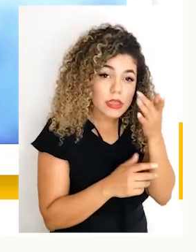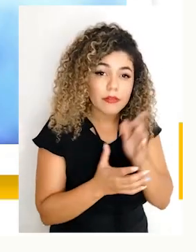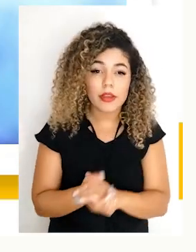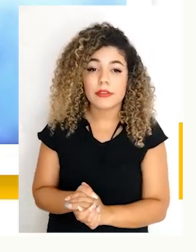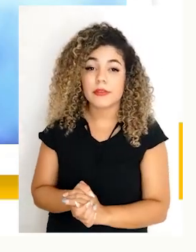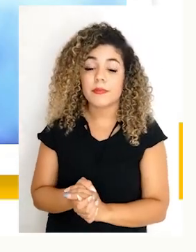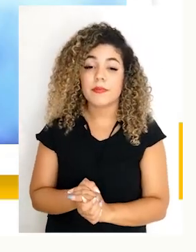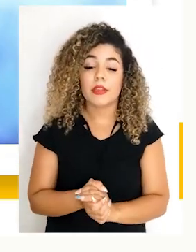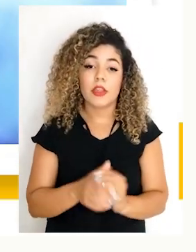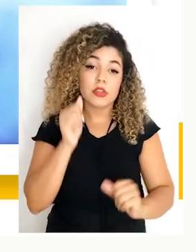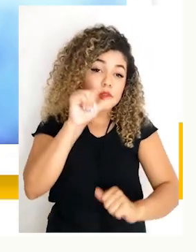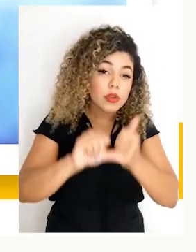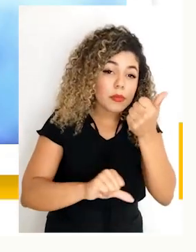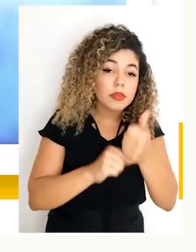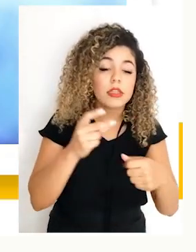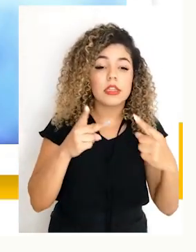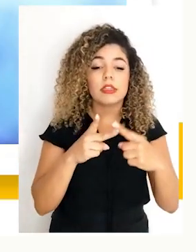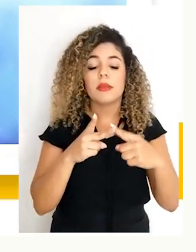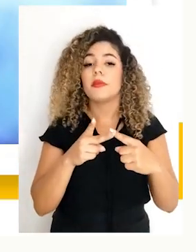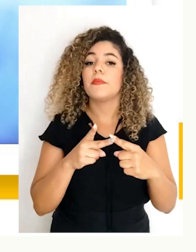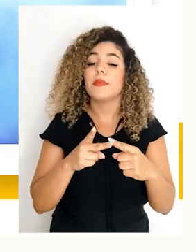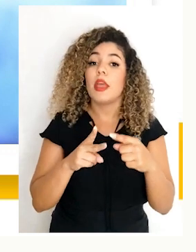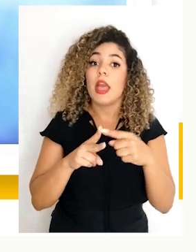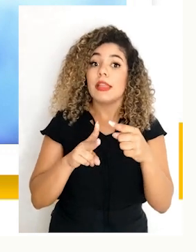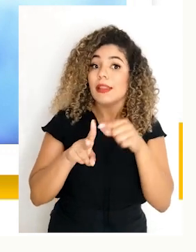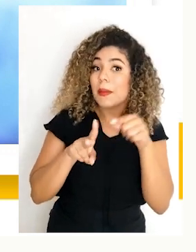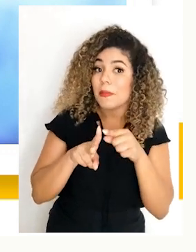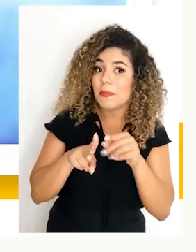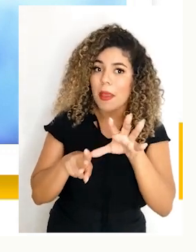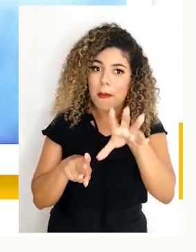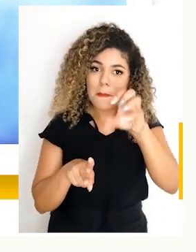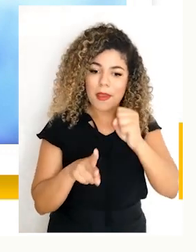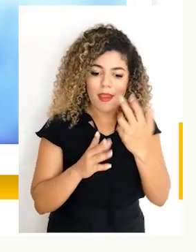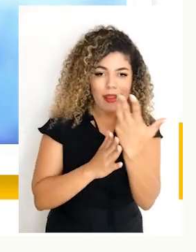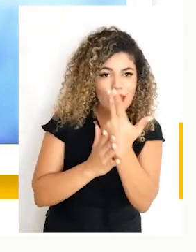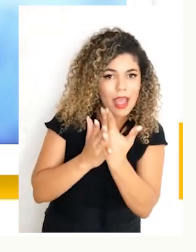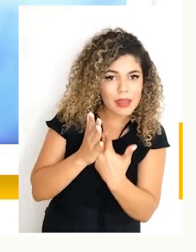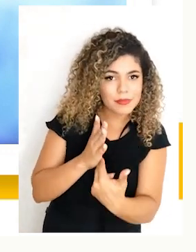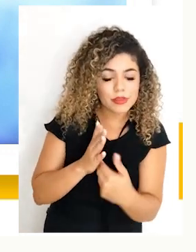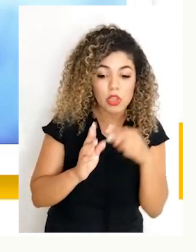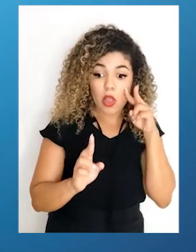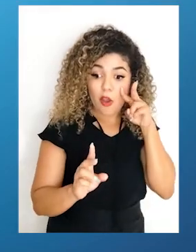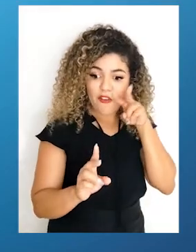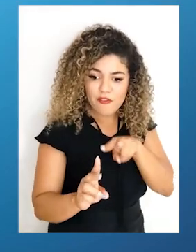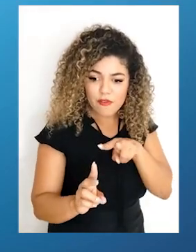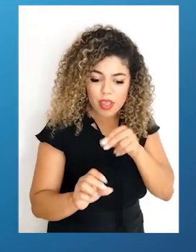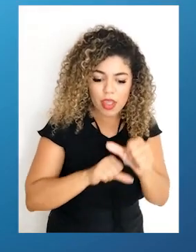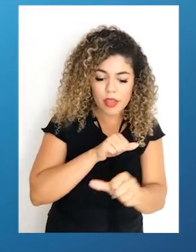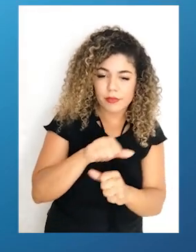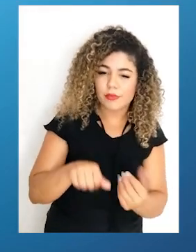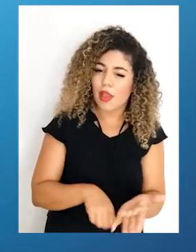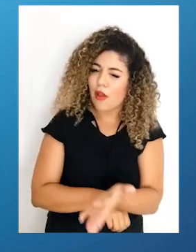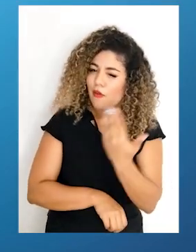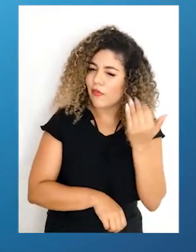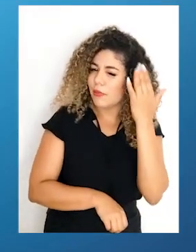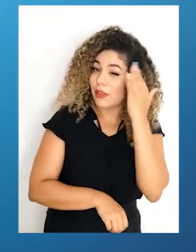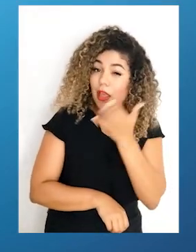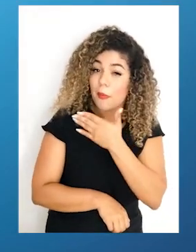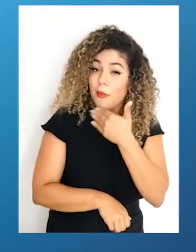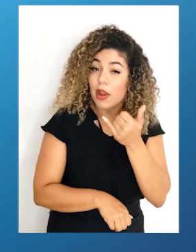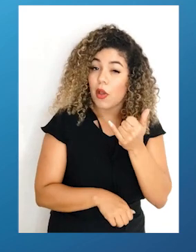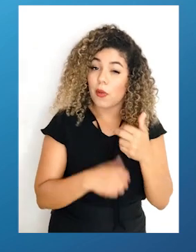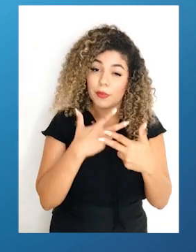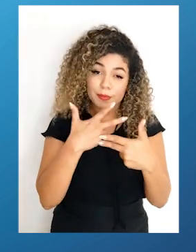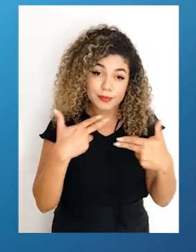conjugam imagens finais virtuais que são observadas diretamente pelo observador. Vamos entender melhor quais são